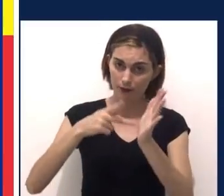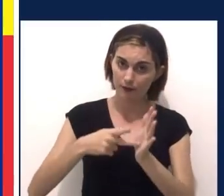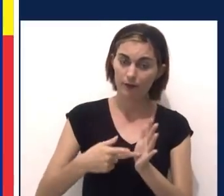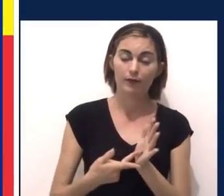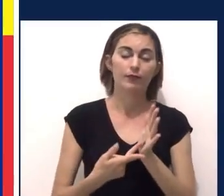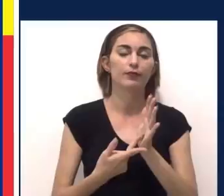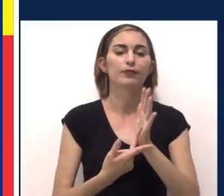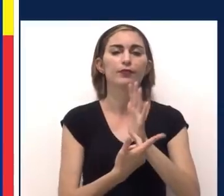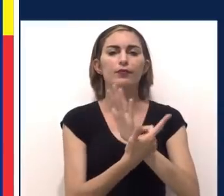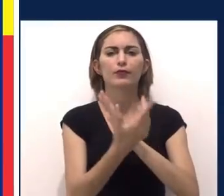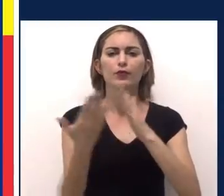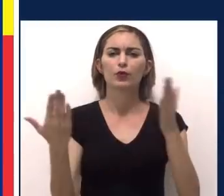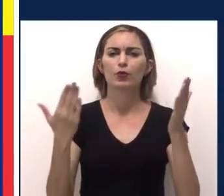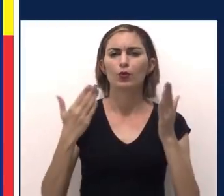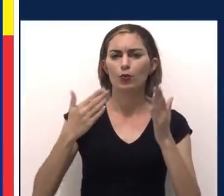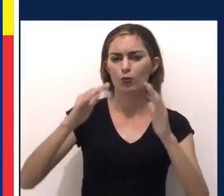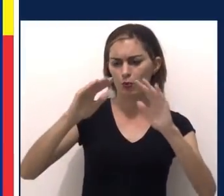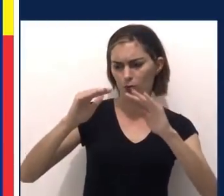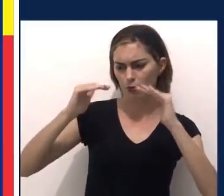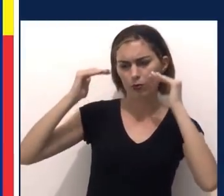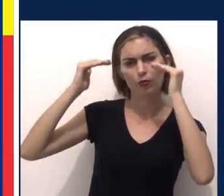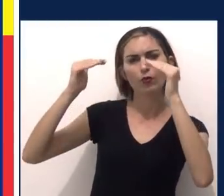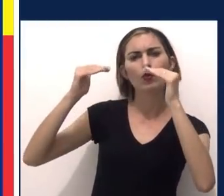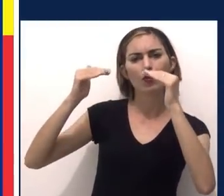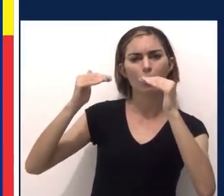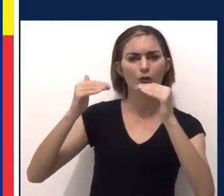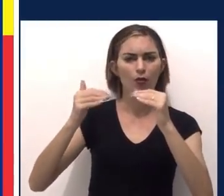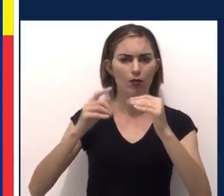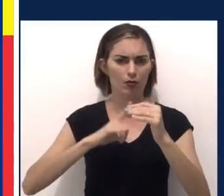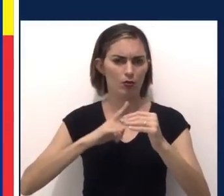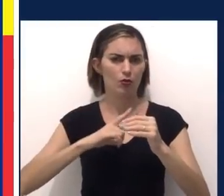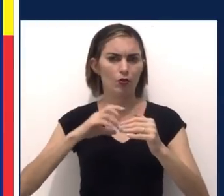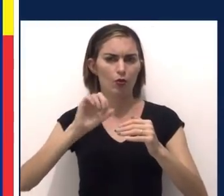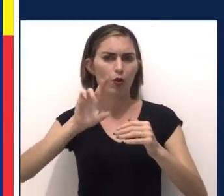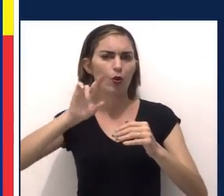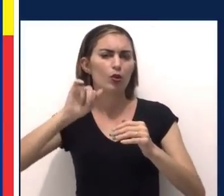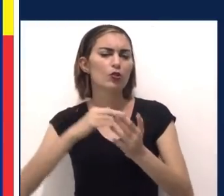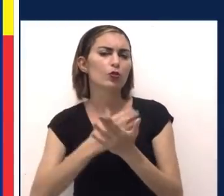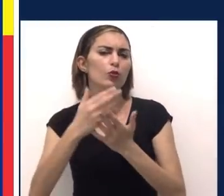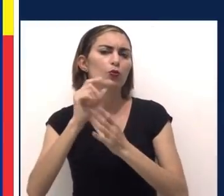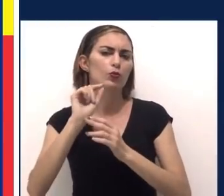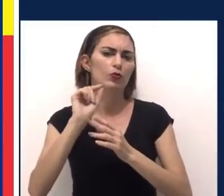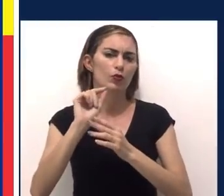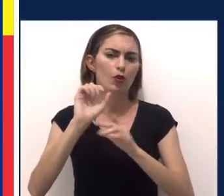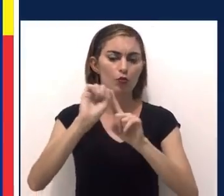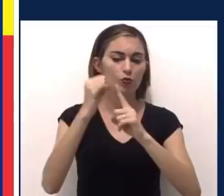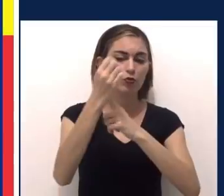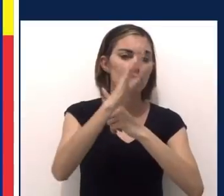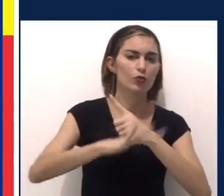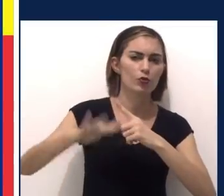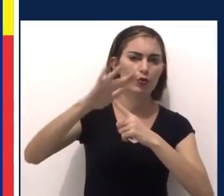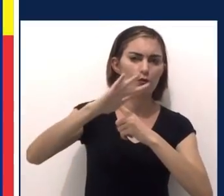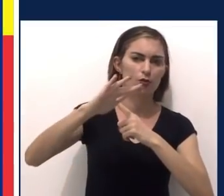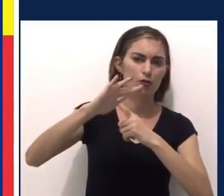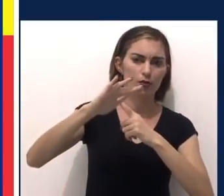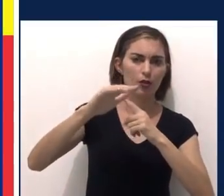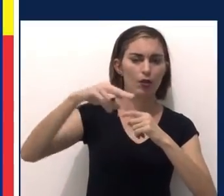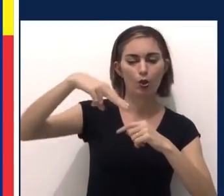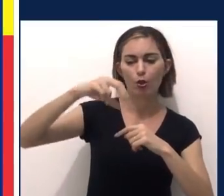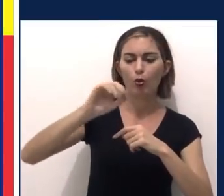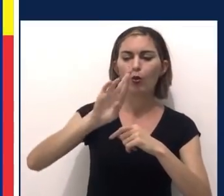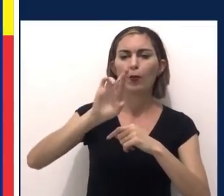na verdade, a atuação do soberano, cuja origem é o quê? Social, era